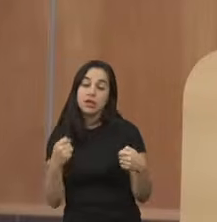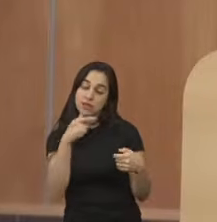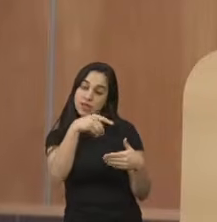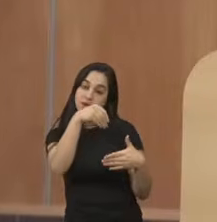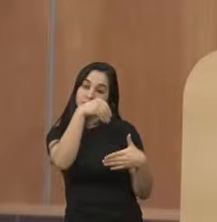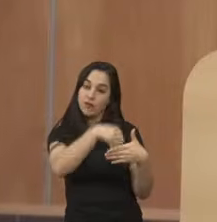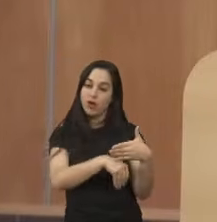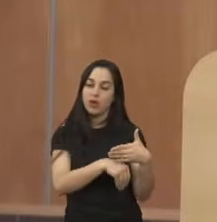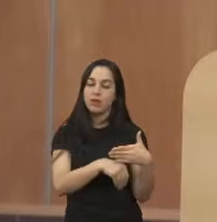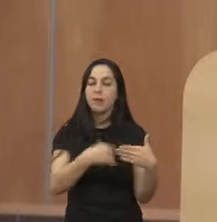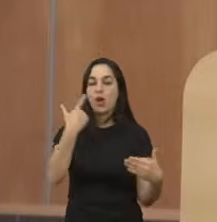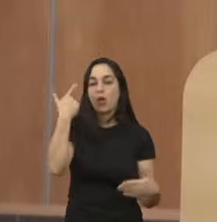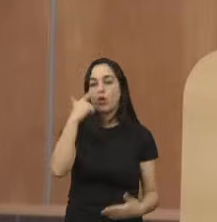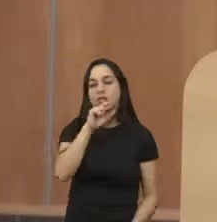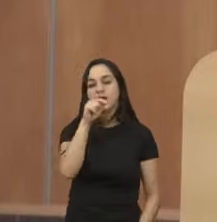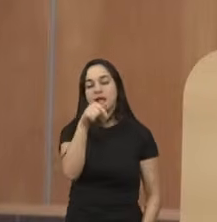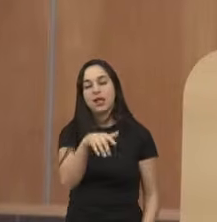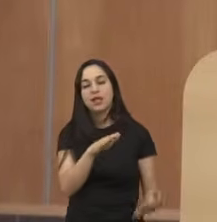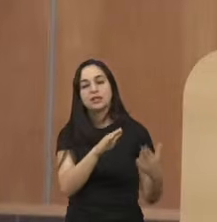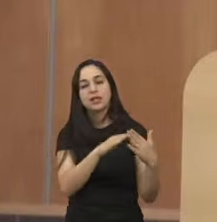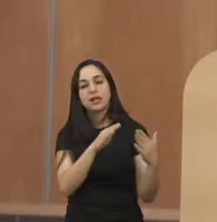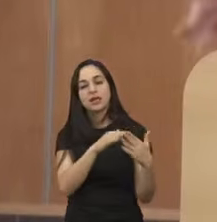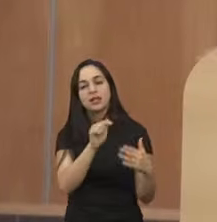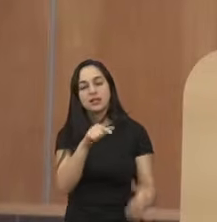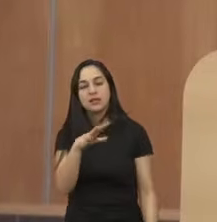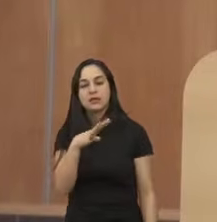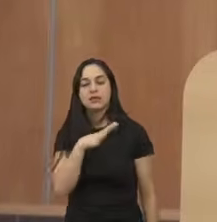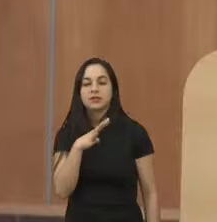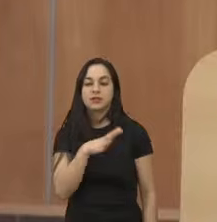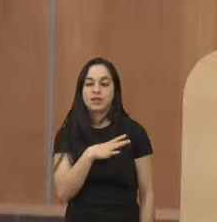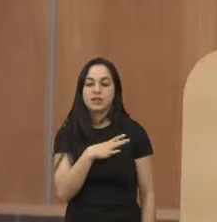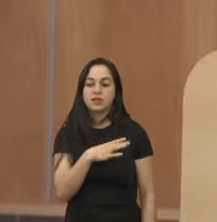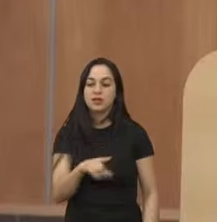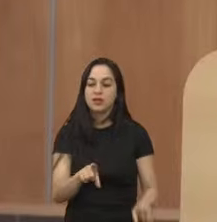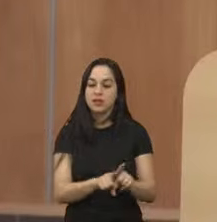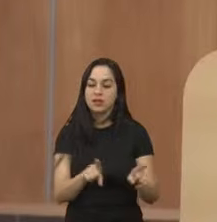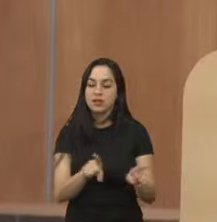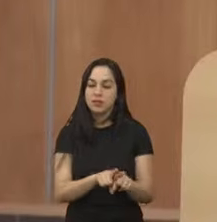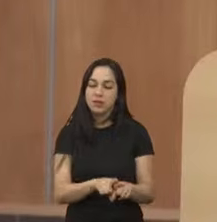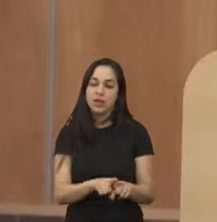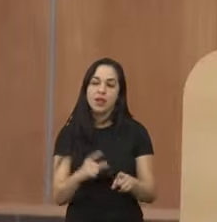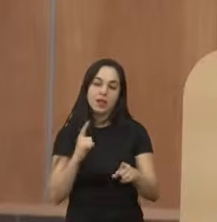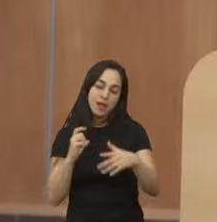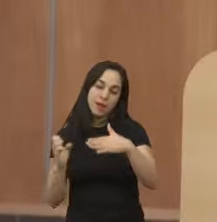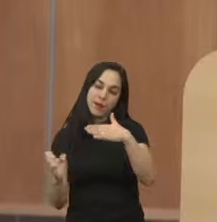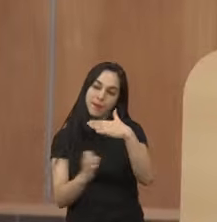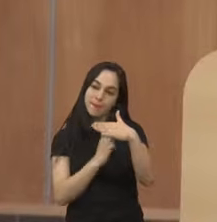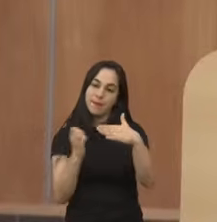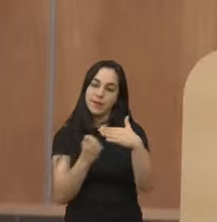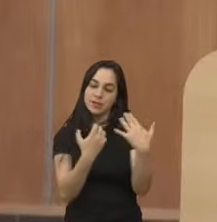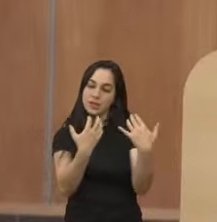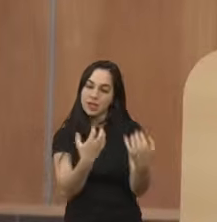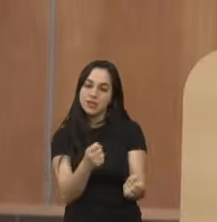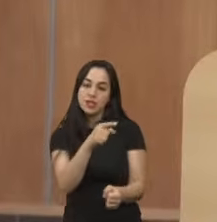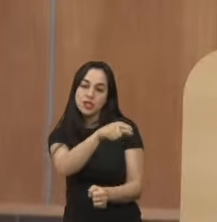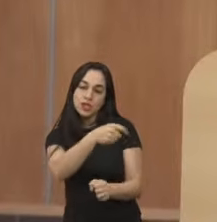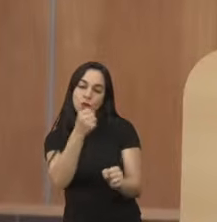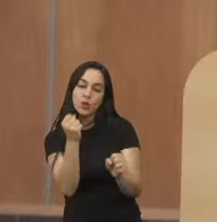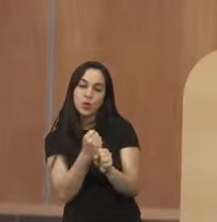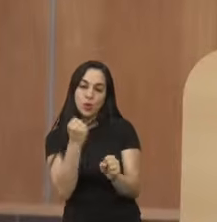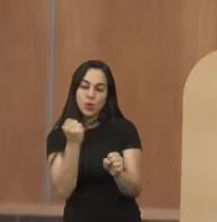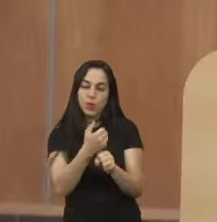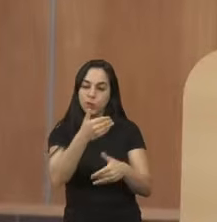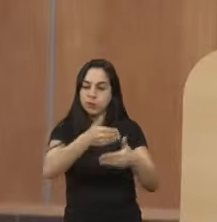fato a gente ter essas casas no município. E também ter interesse das construtoras para que elas construam essas casas, porque se não